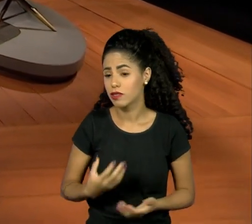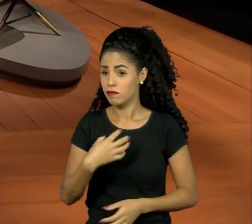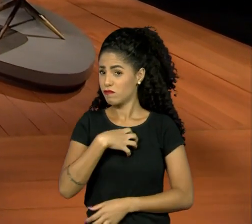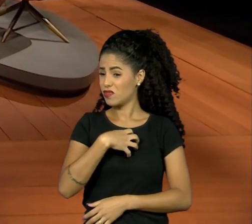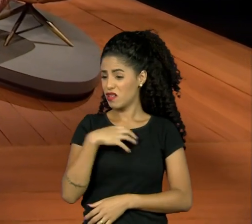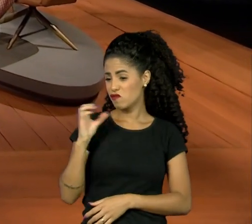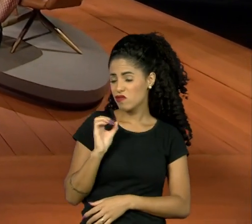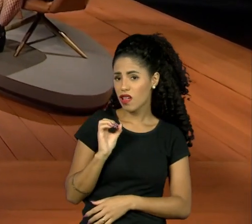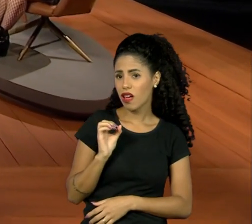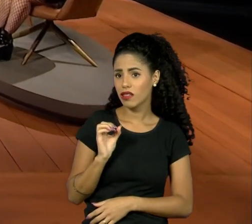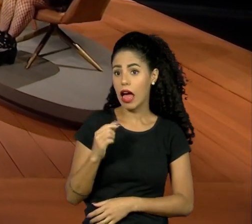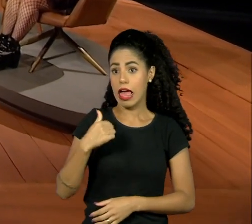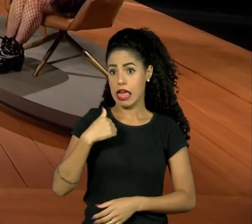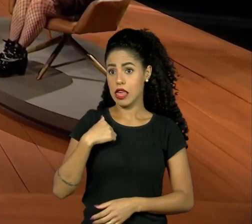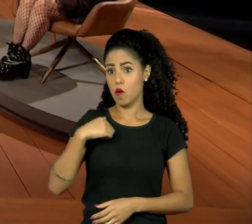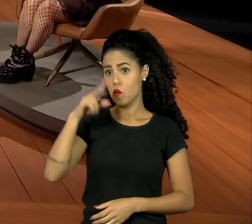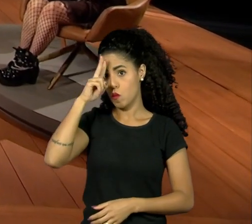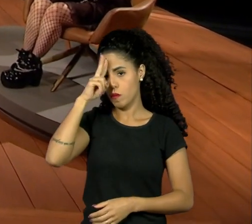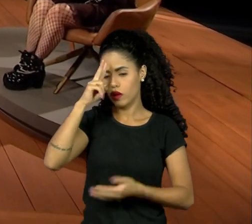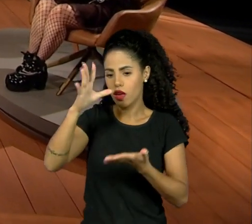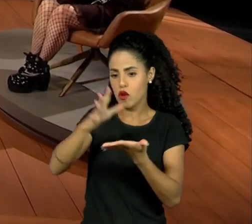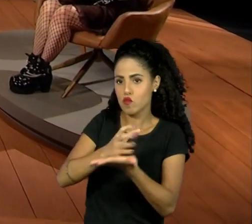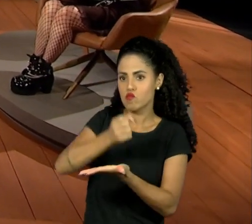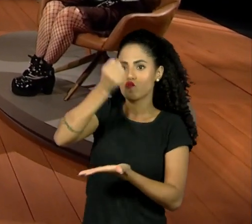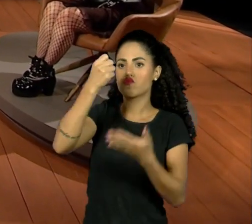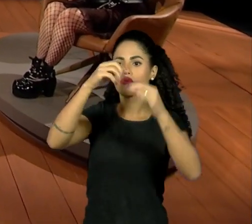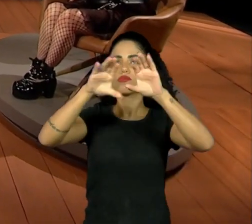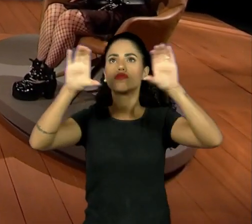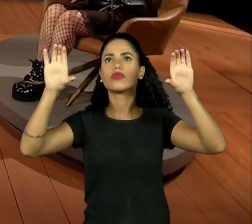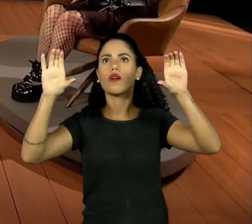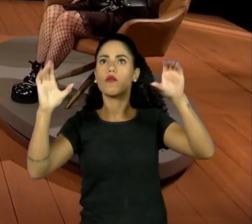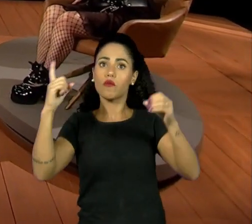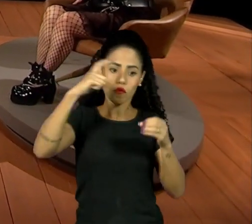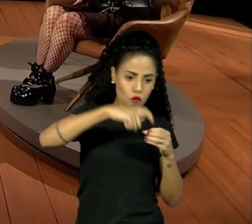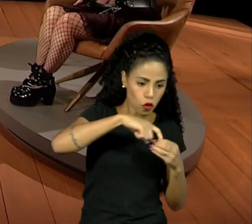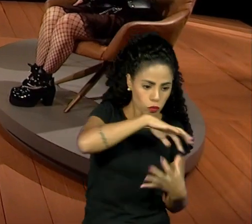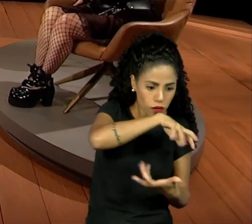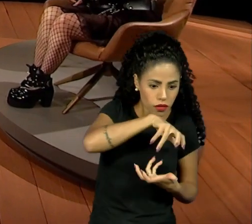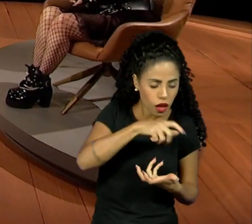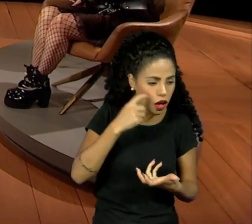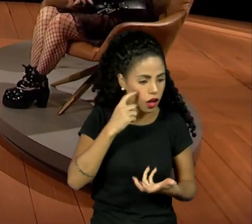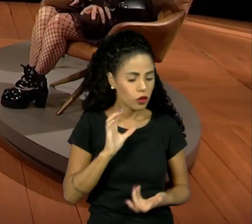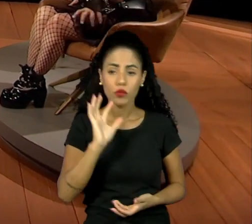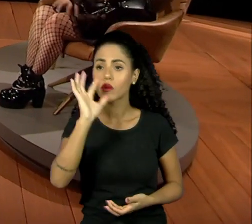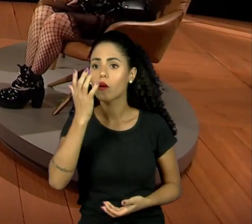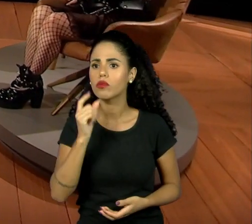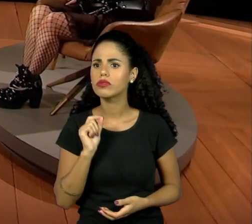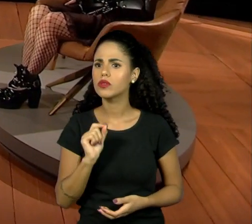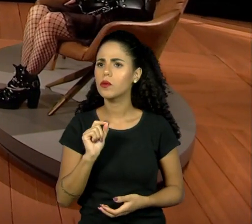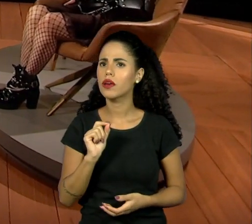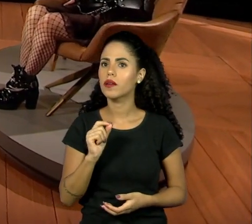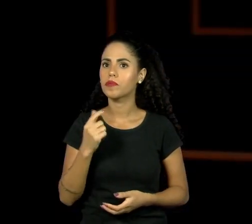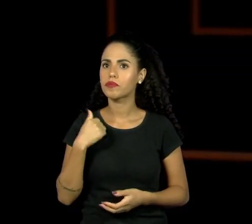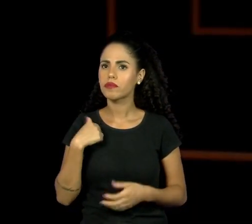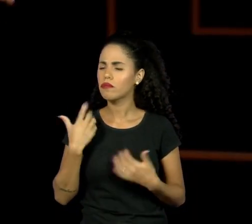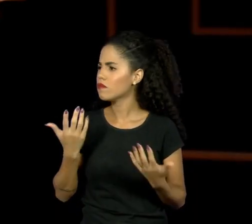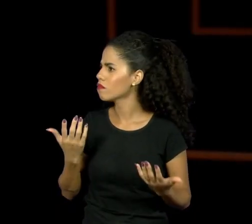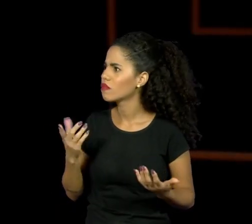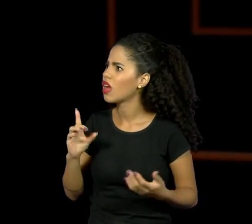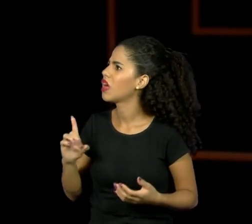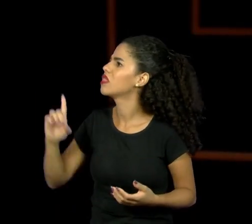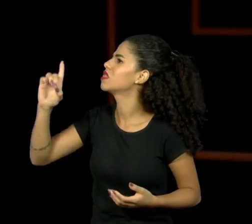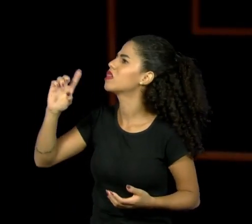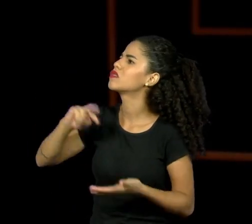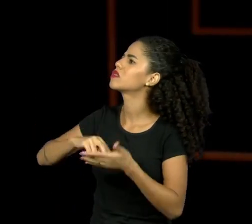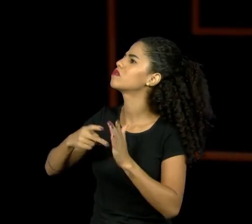esteja sentindo. Quando eu fui arrebatada, na hora que eu volto do céu, aconteceu uma coisa incrível na minha chegada. E eu falei, Deus, pelo amor de Deus, o que é isso?